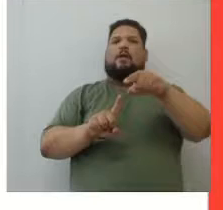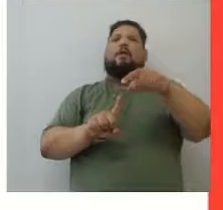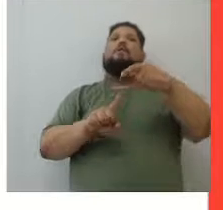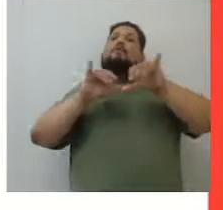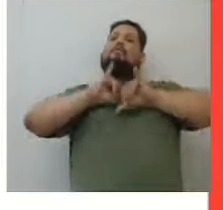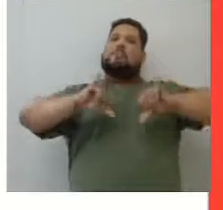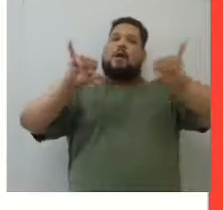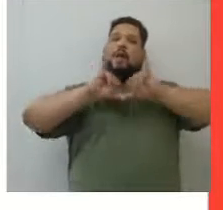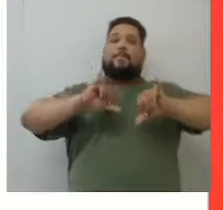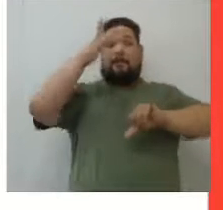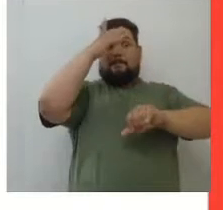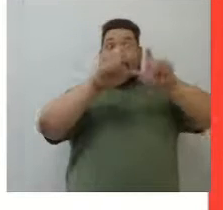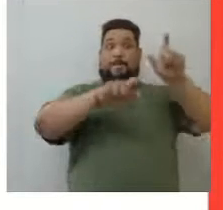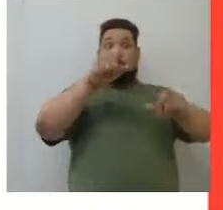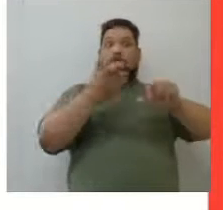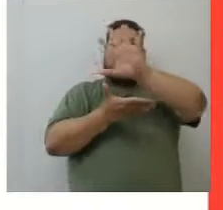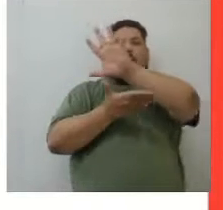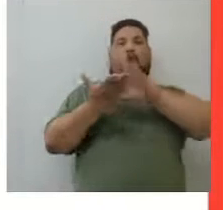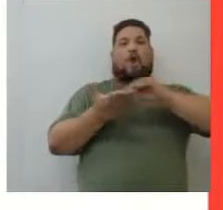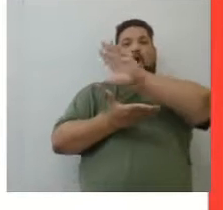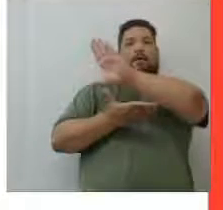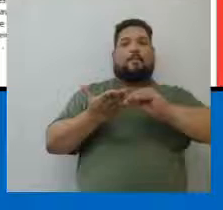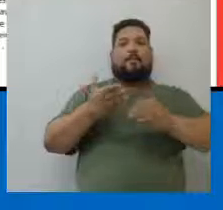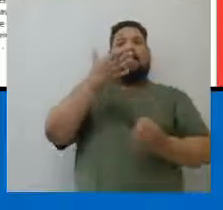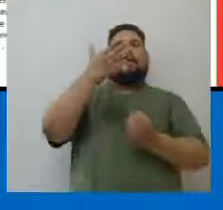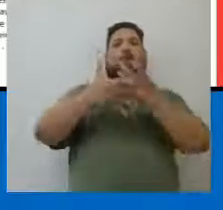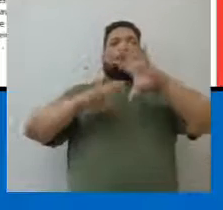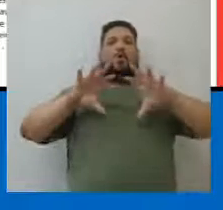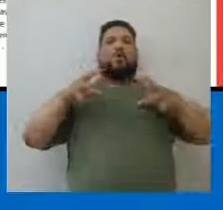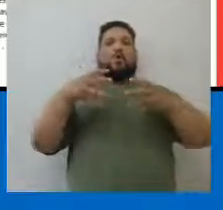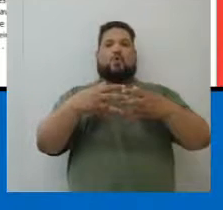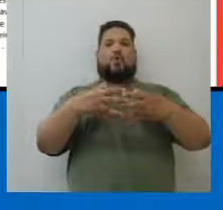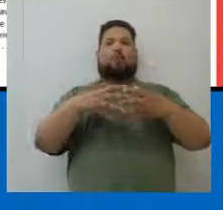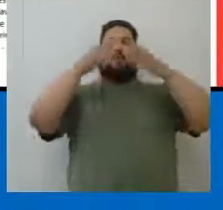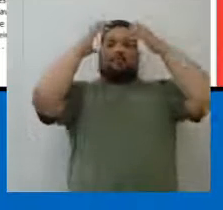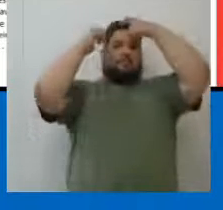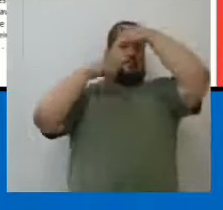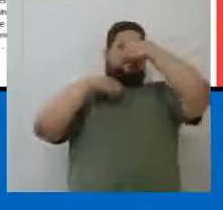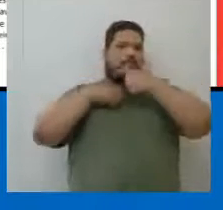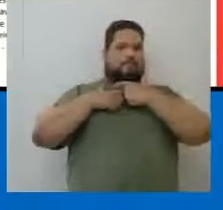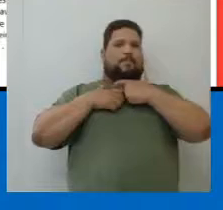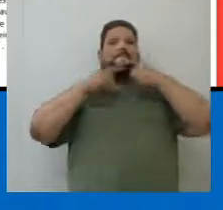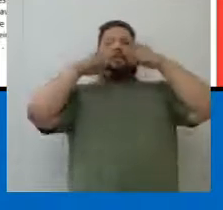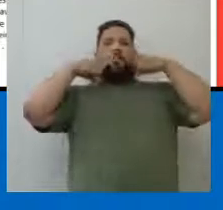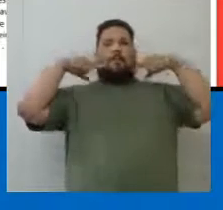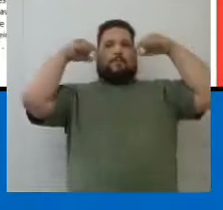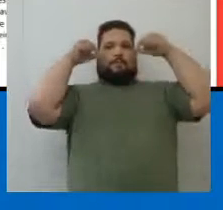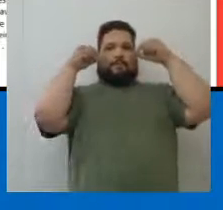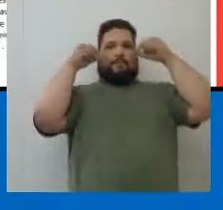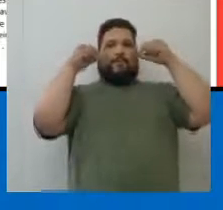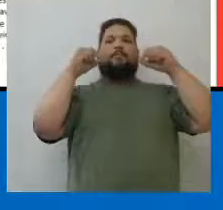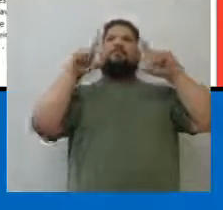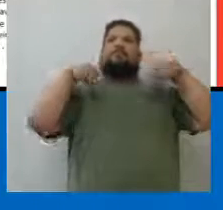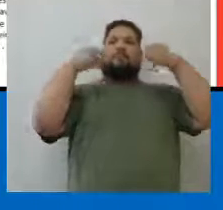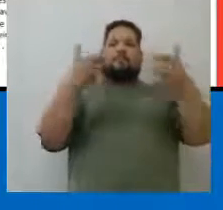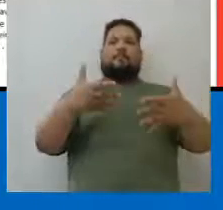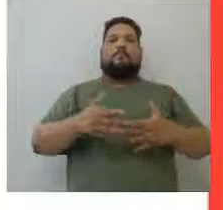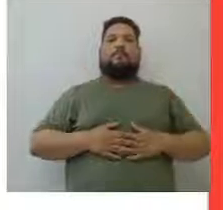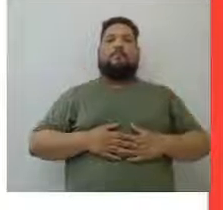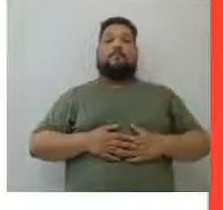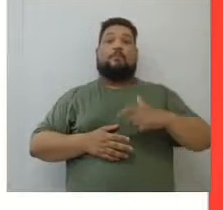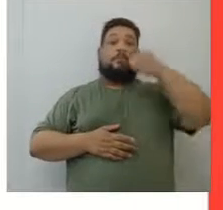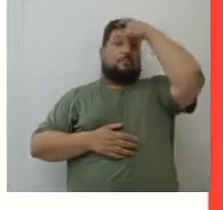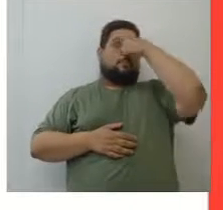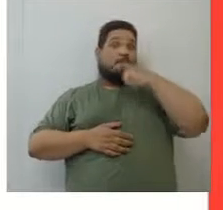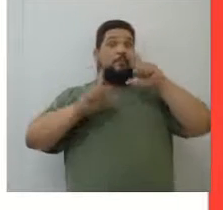copiado por outras. Então daí se tornou uma organização, os anônimos, tá? Então vamos ler um pouquinho sobre o que é os anônimos. Anônimos é